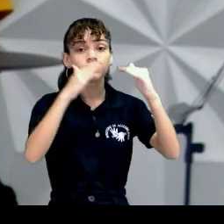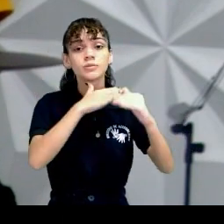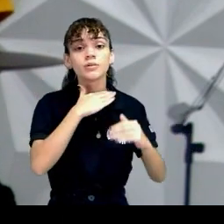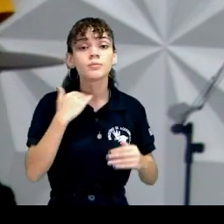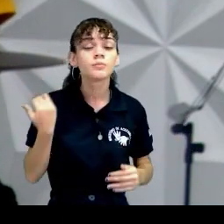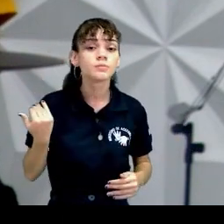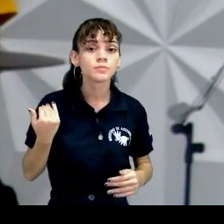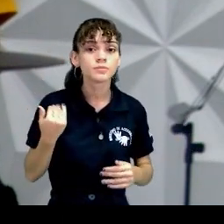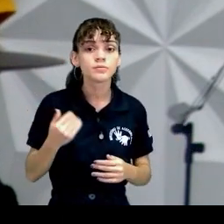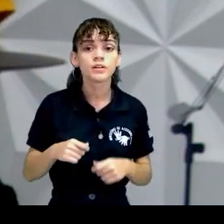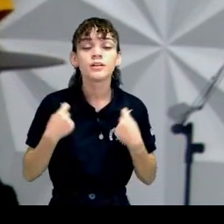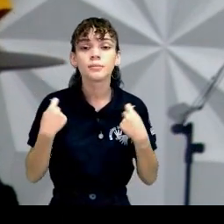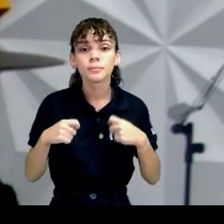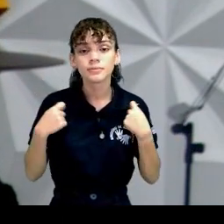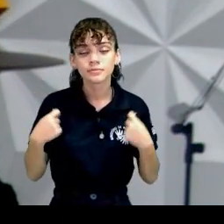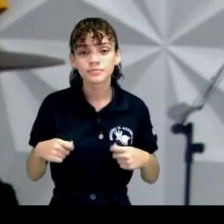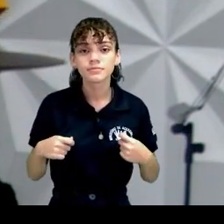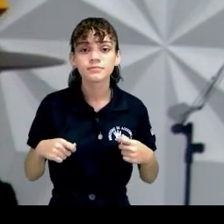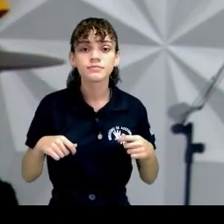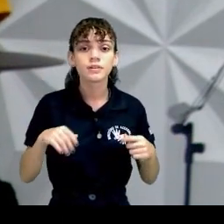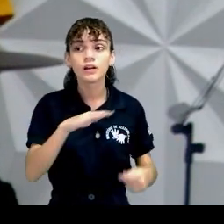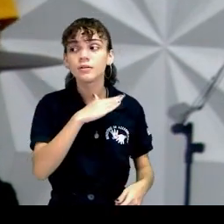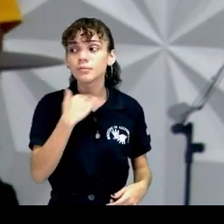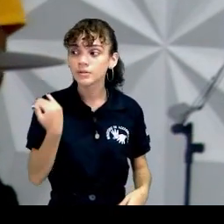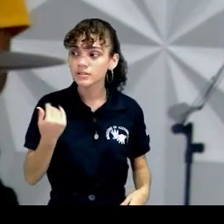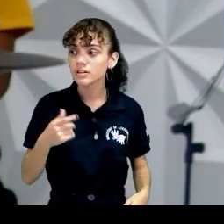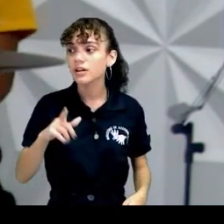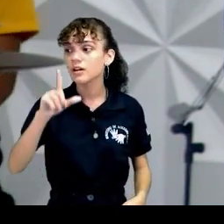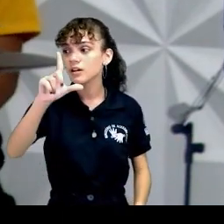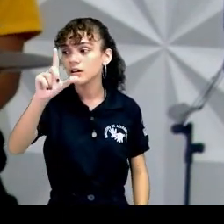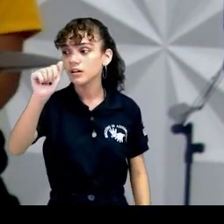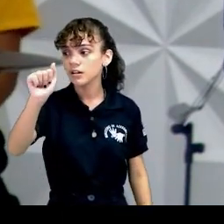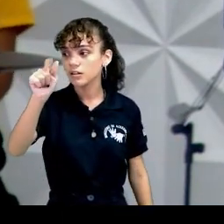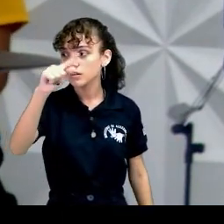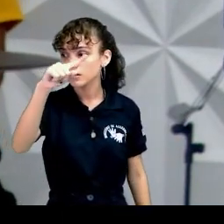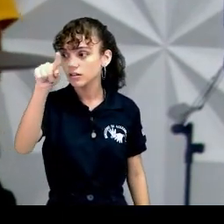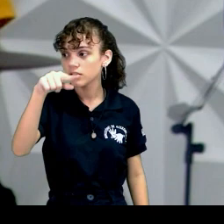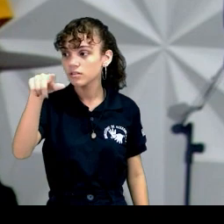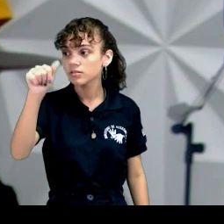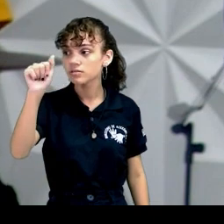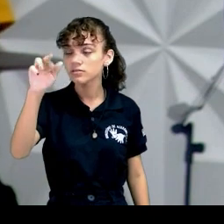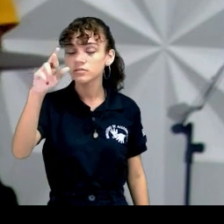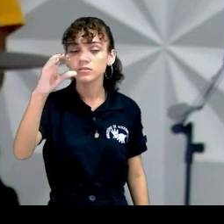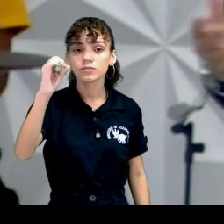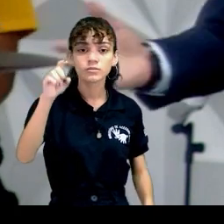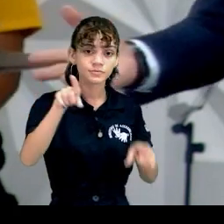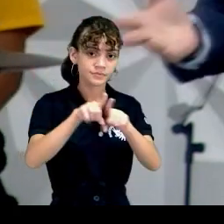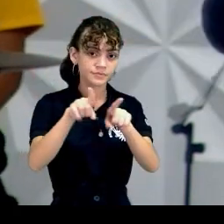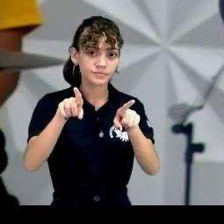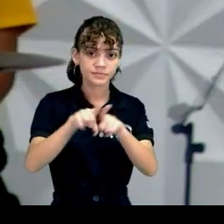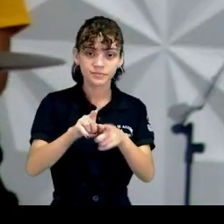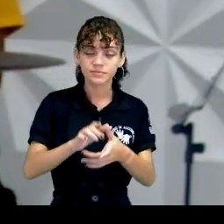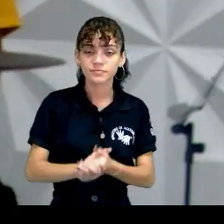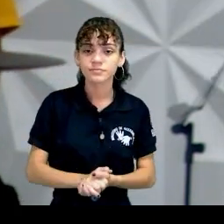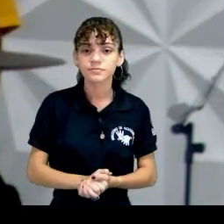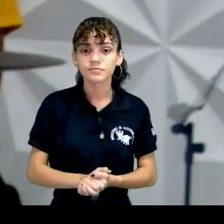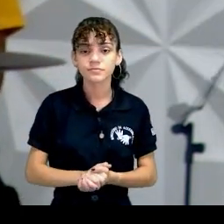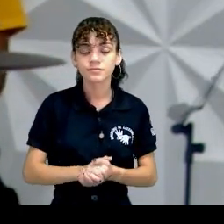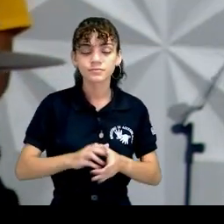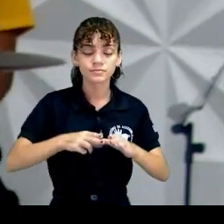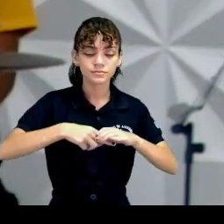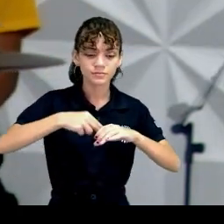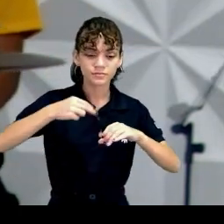a prova viva do poder de Jesus em ressuscitar mortos. É tão bom estarmos aqui no meio dessa